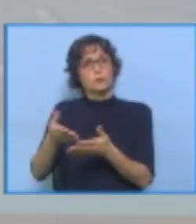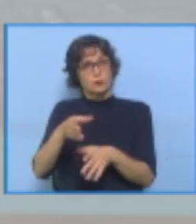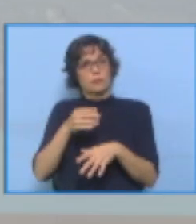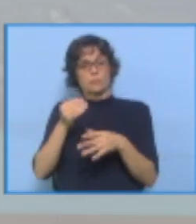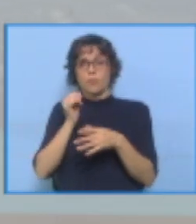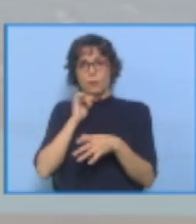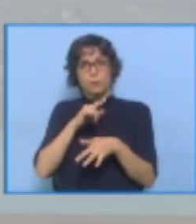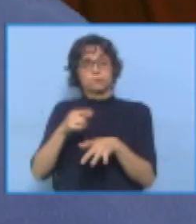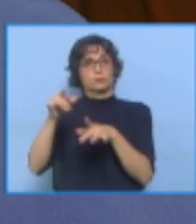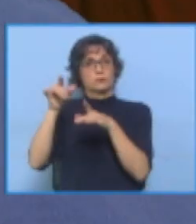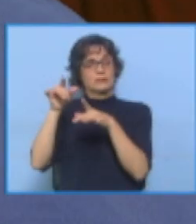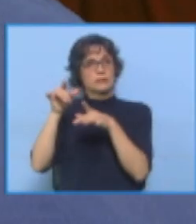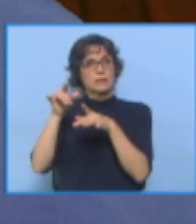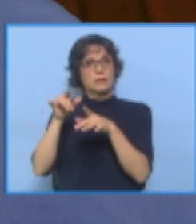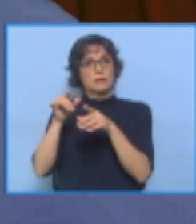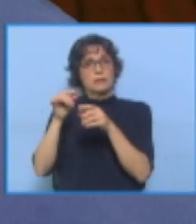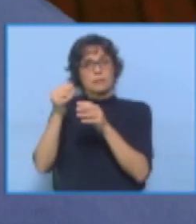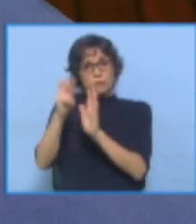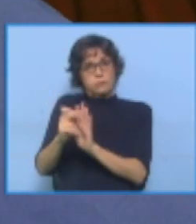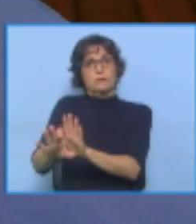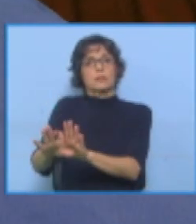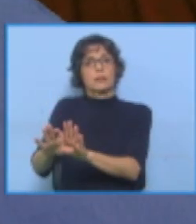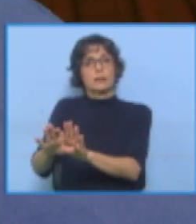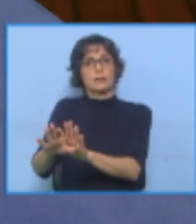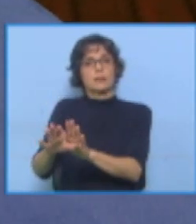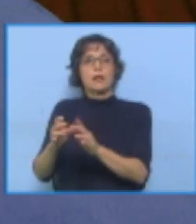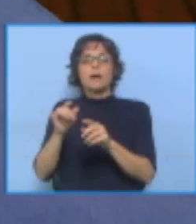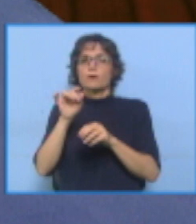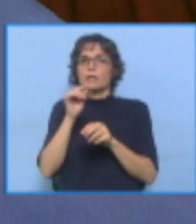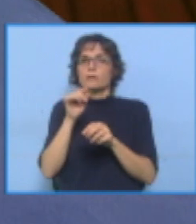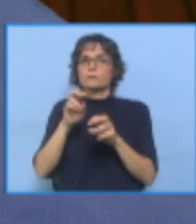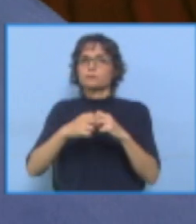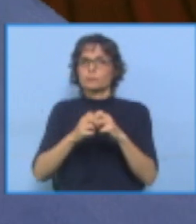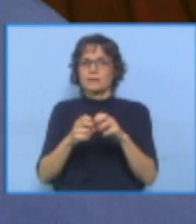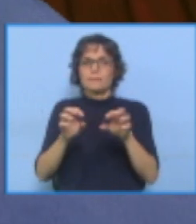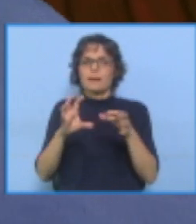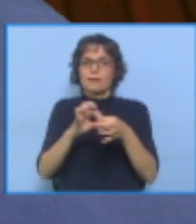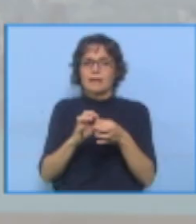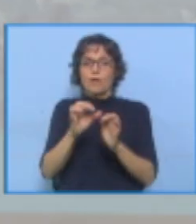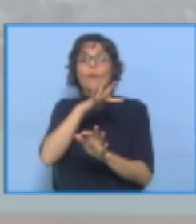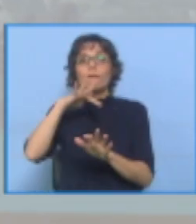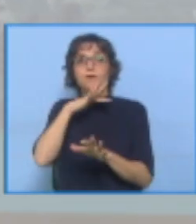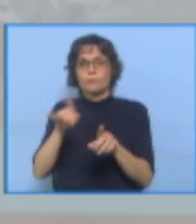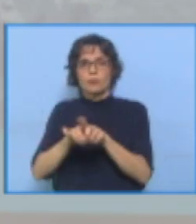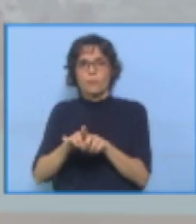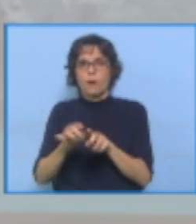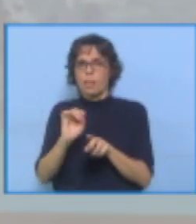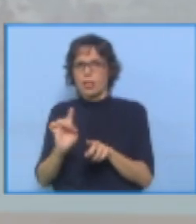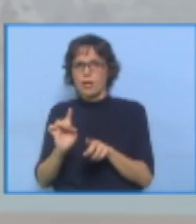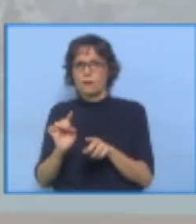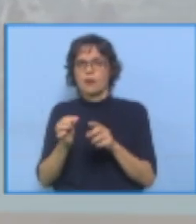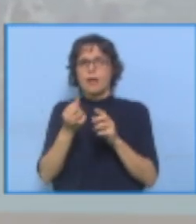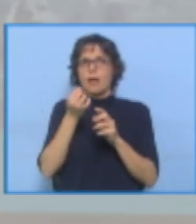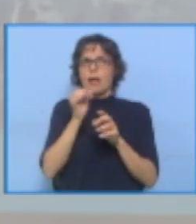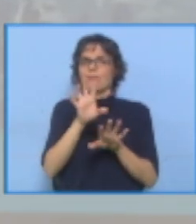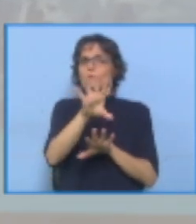nos amigos, ou seja, está naqueles que nós escolhemos e que podem ou não ser escolhidos em função de algo